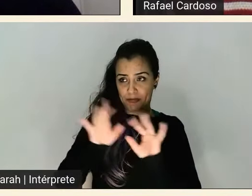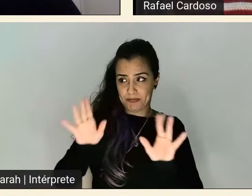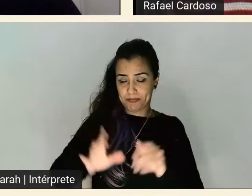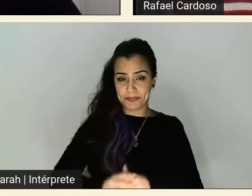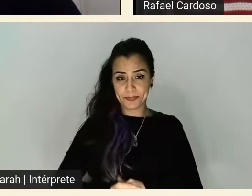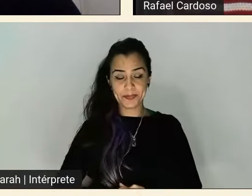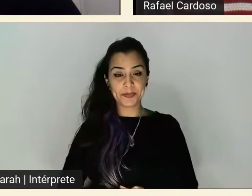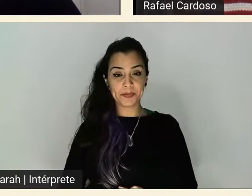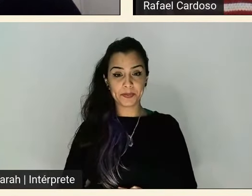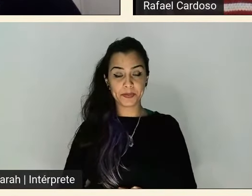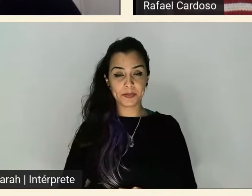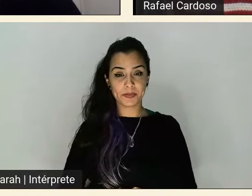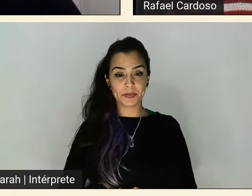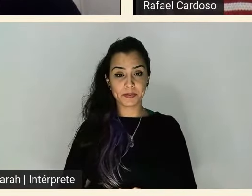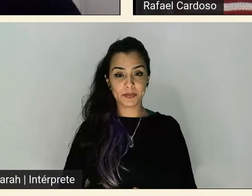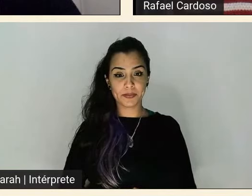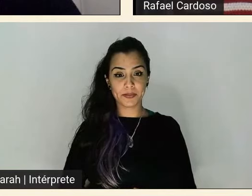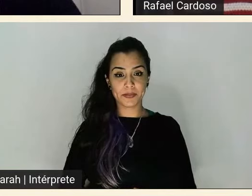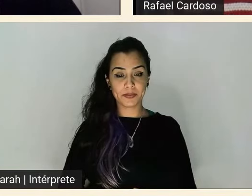Está lá.